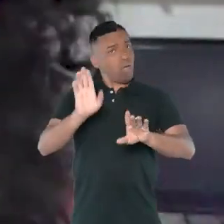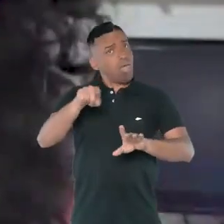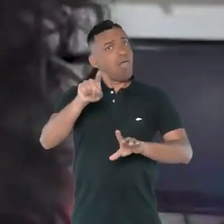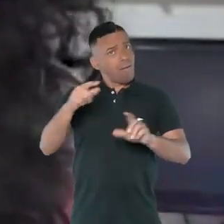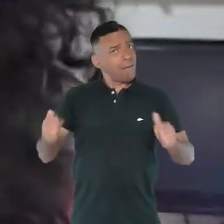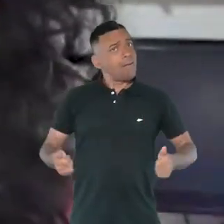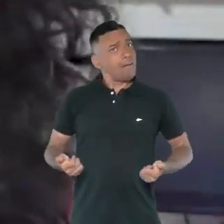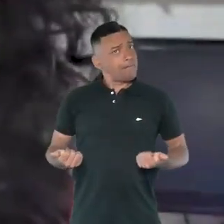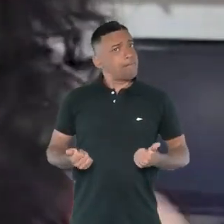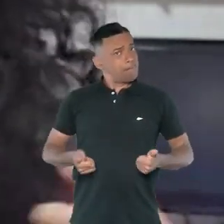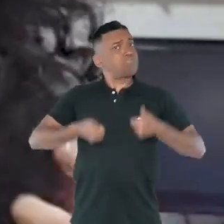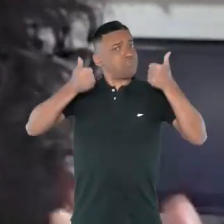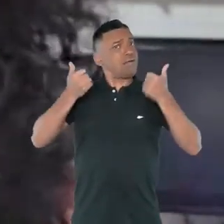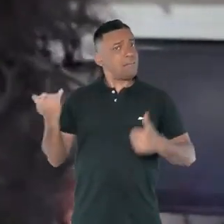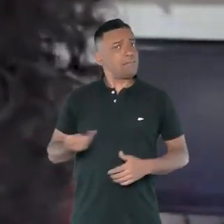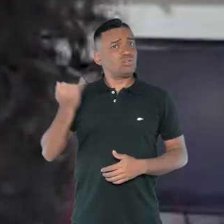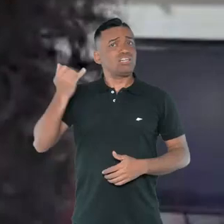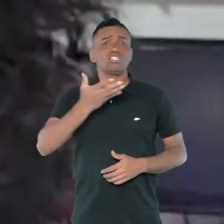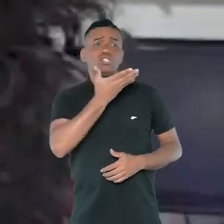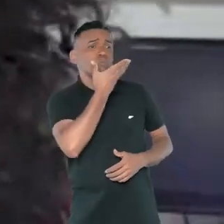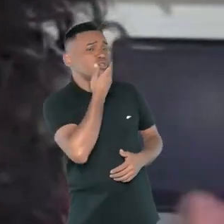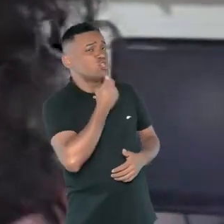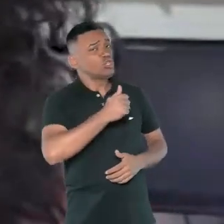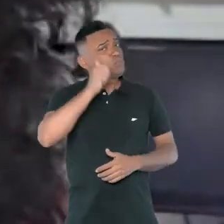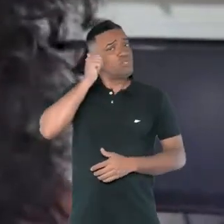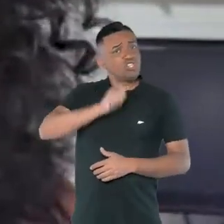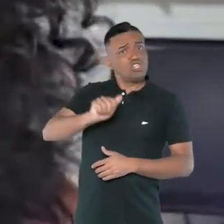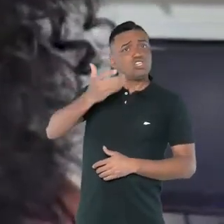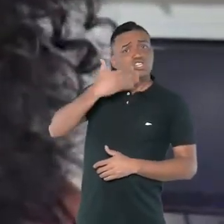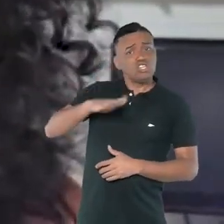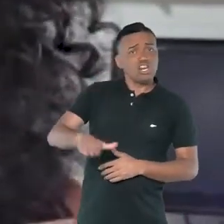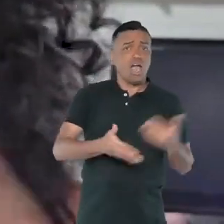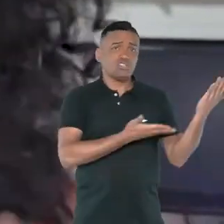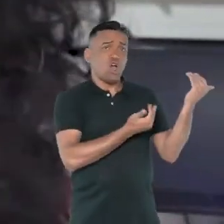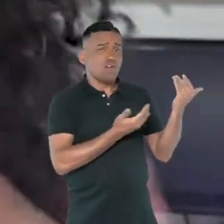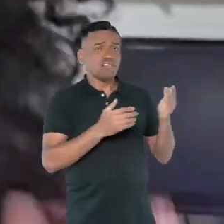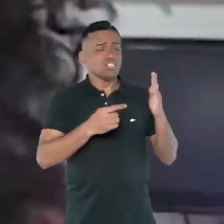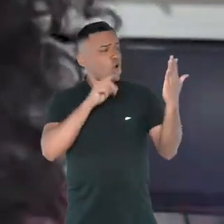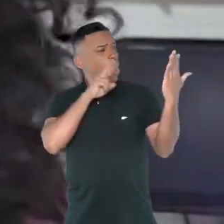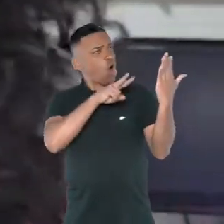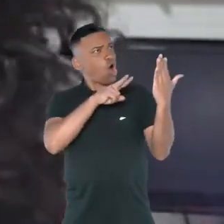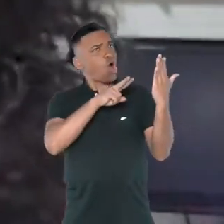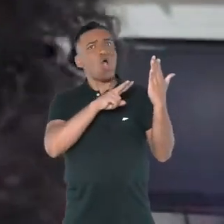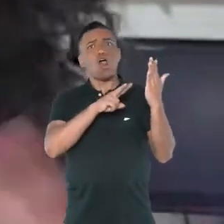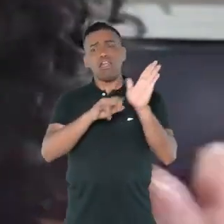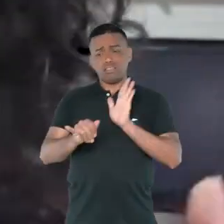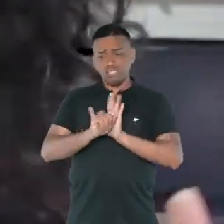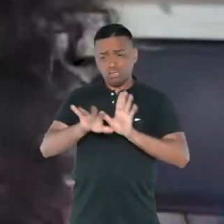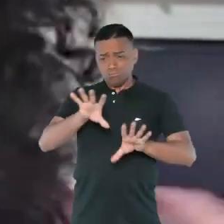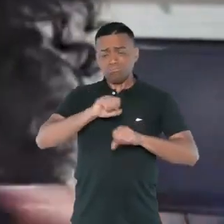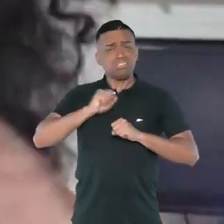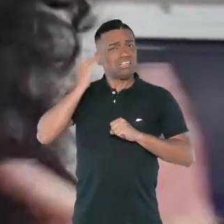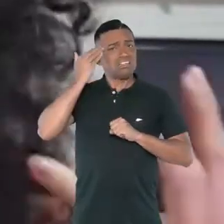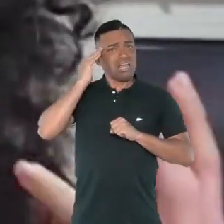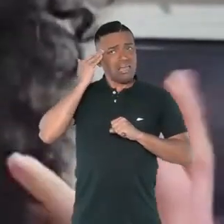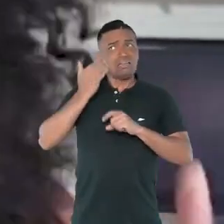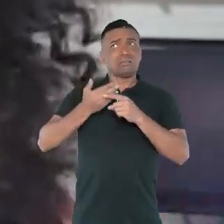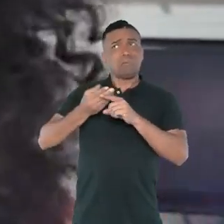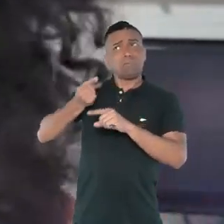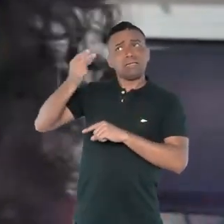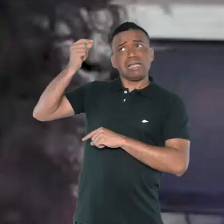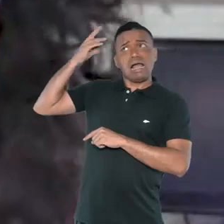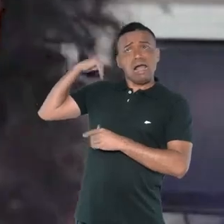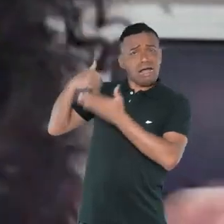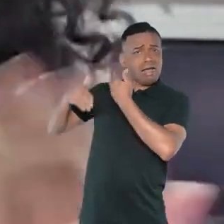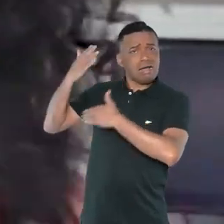força da representatividade. O quanto isso é importante para que as meninas, os meninos se olhem no espelho, se aceitem,